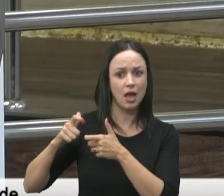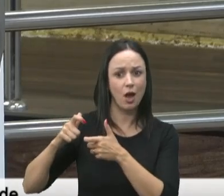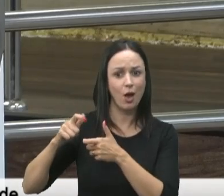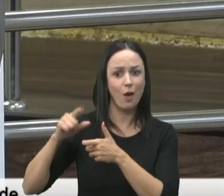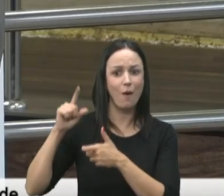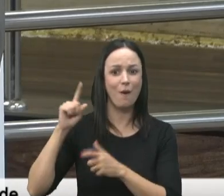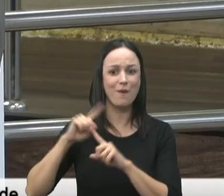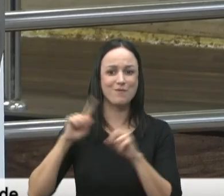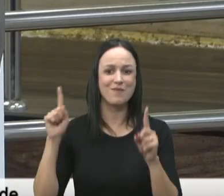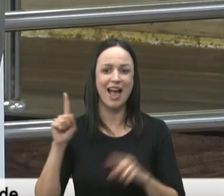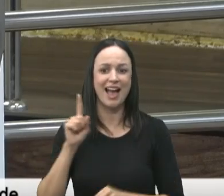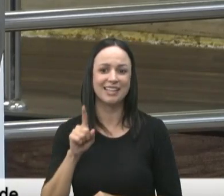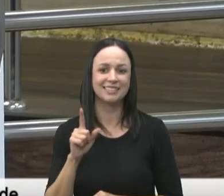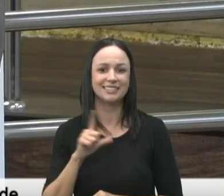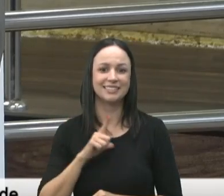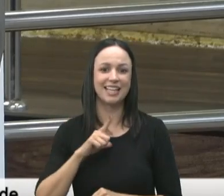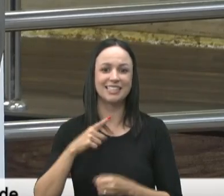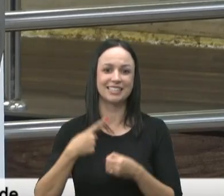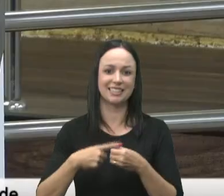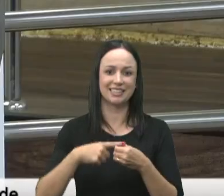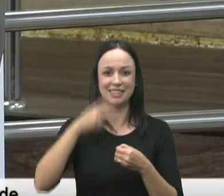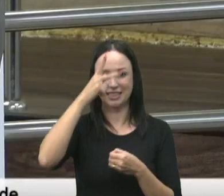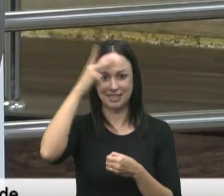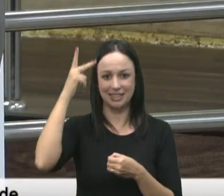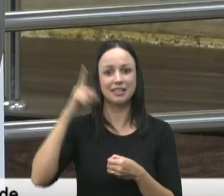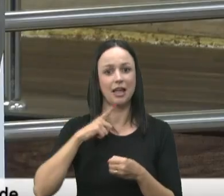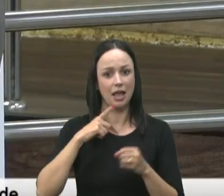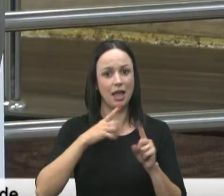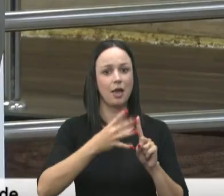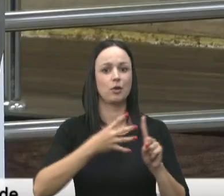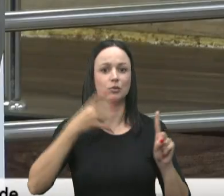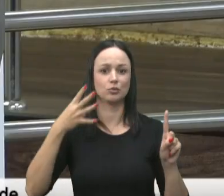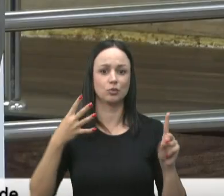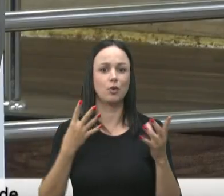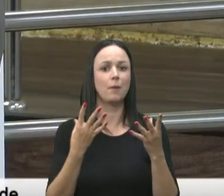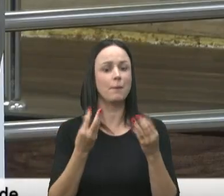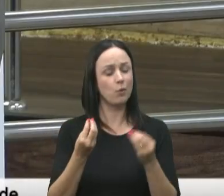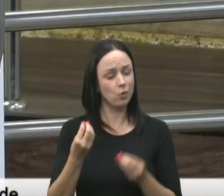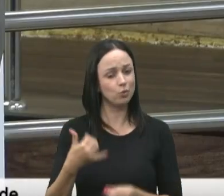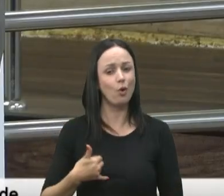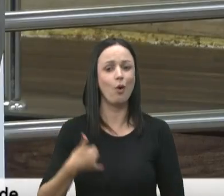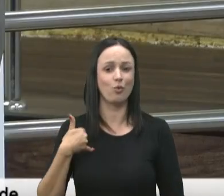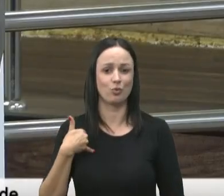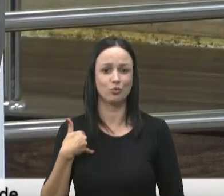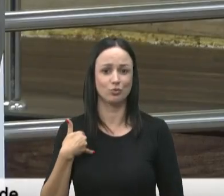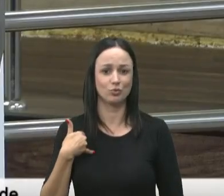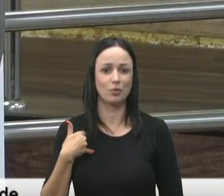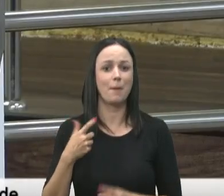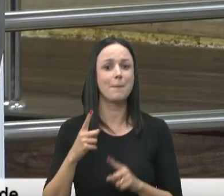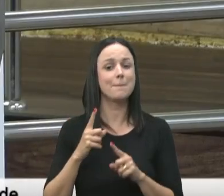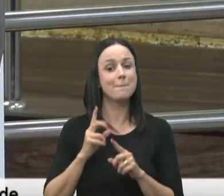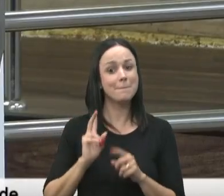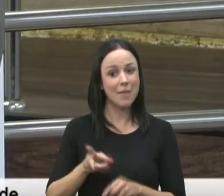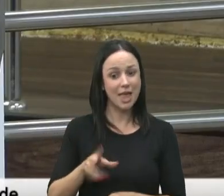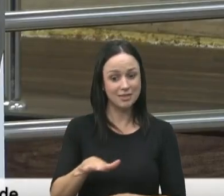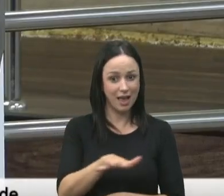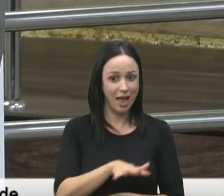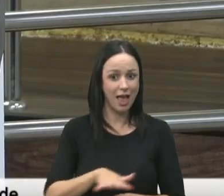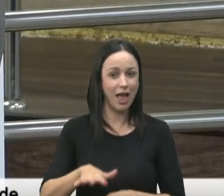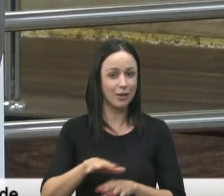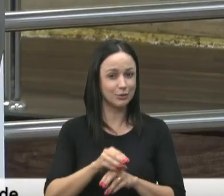aqui, existe pessoas LGBTs, muito orgulhosas, e que apesar de um terreno